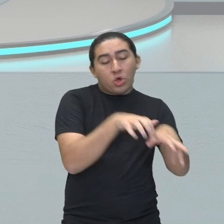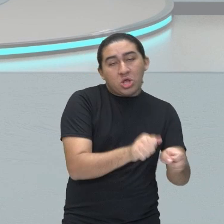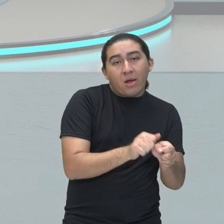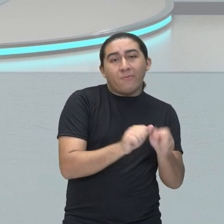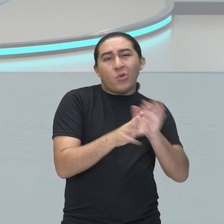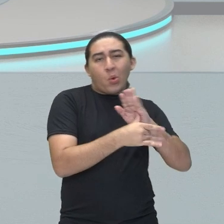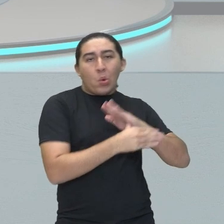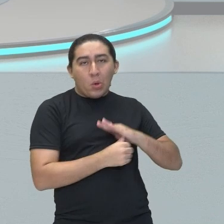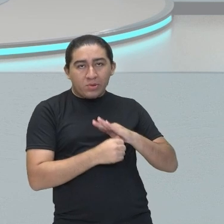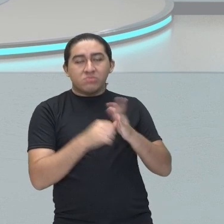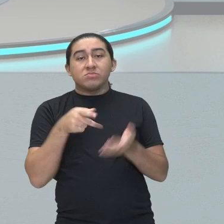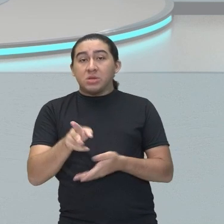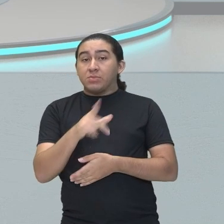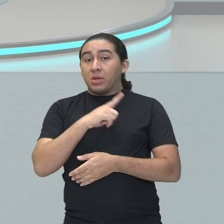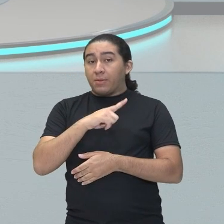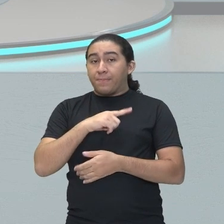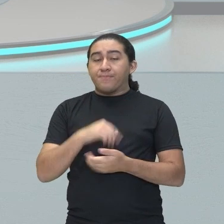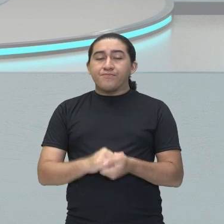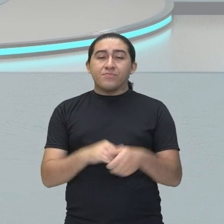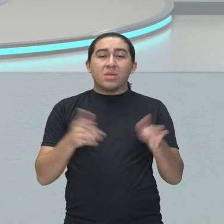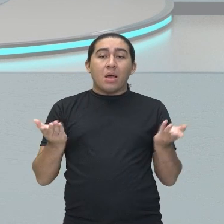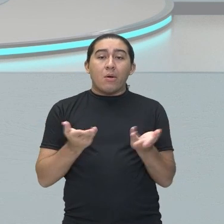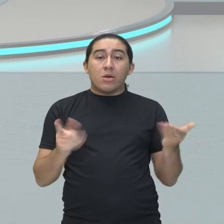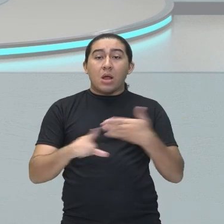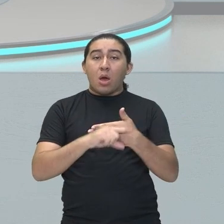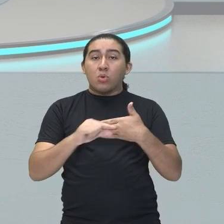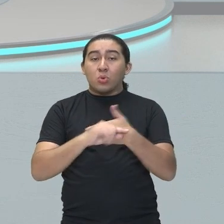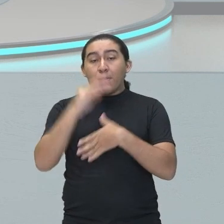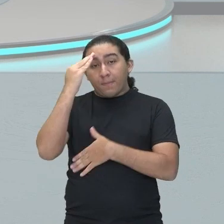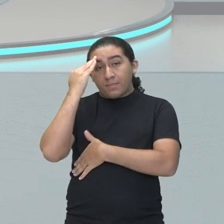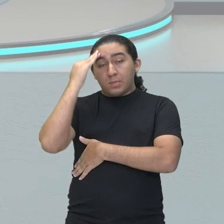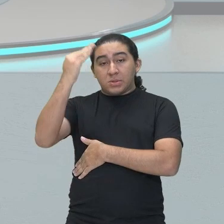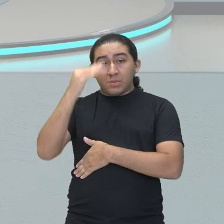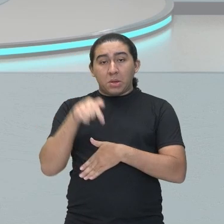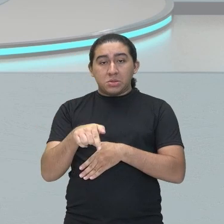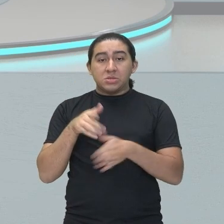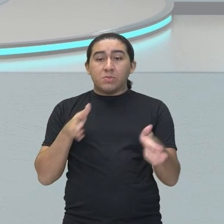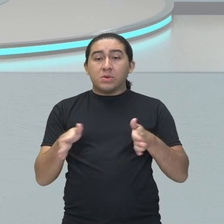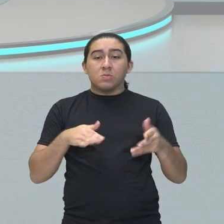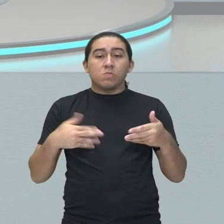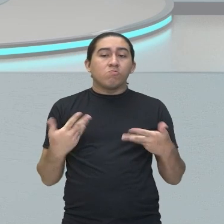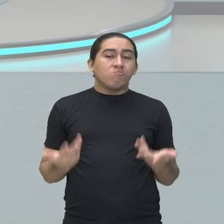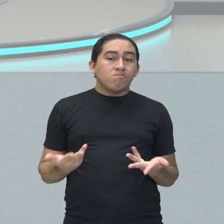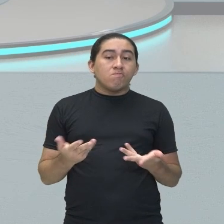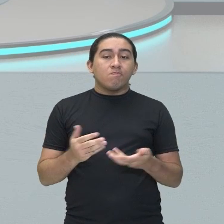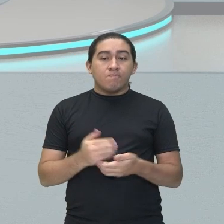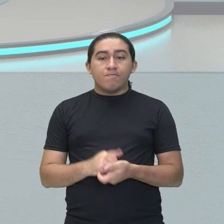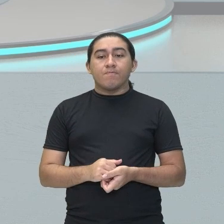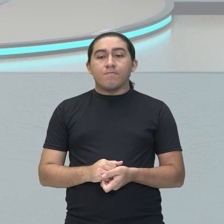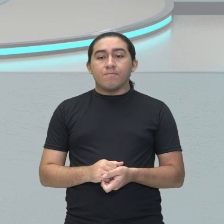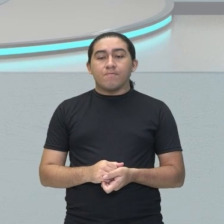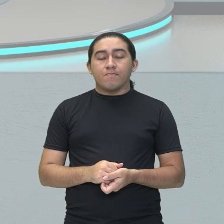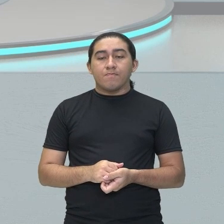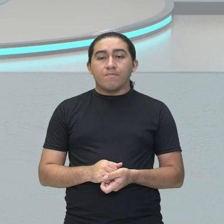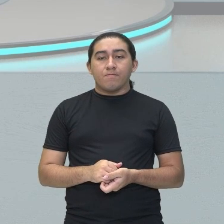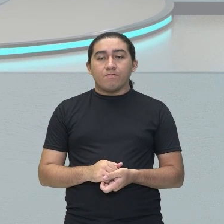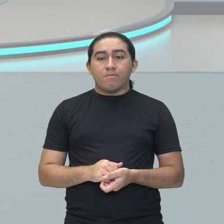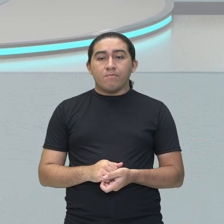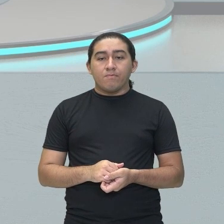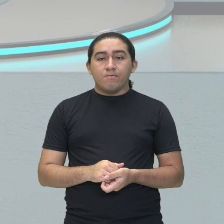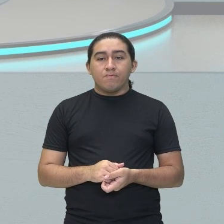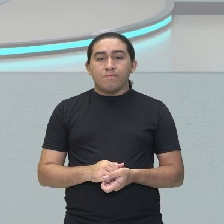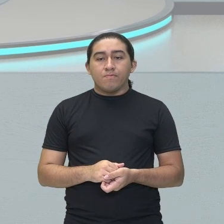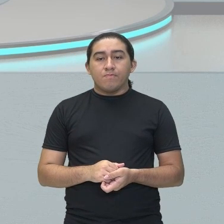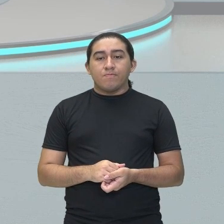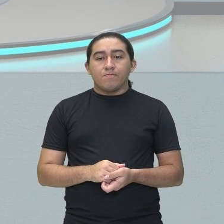né? Vamos ver os autores, principais autores do período literário